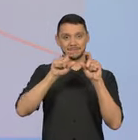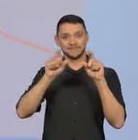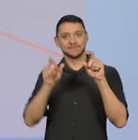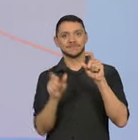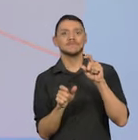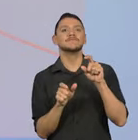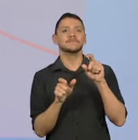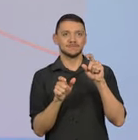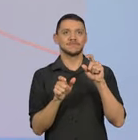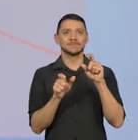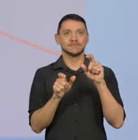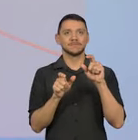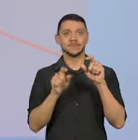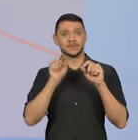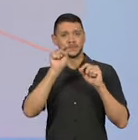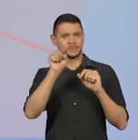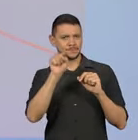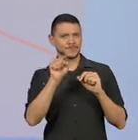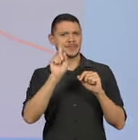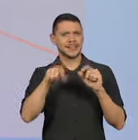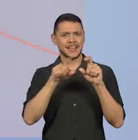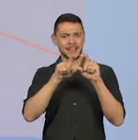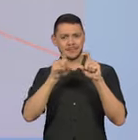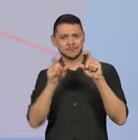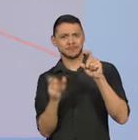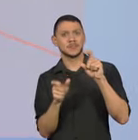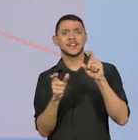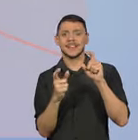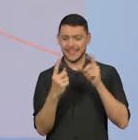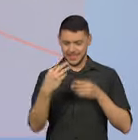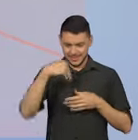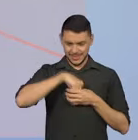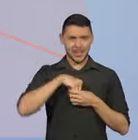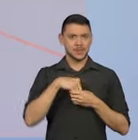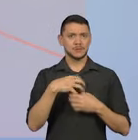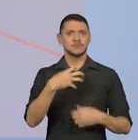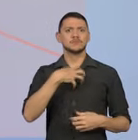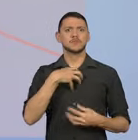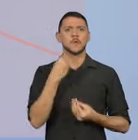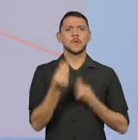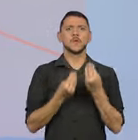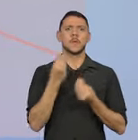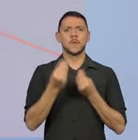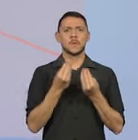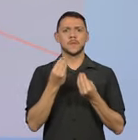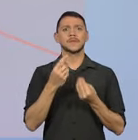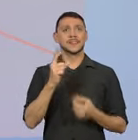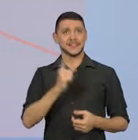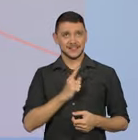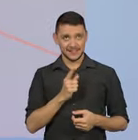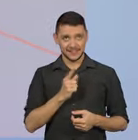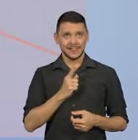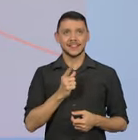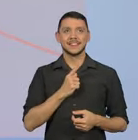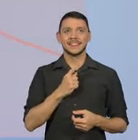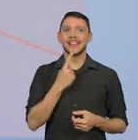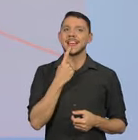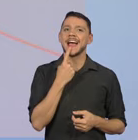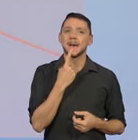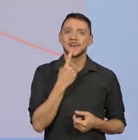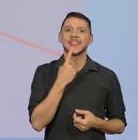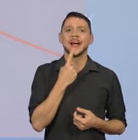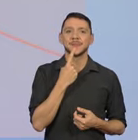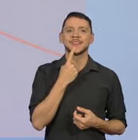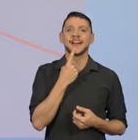bom? Então, isso aqui seria como você é por dentro. Então, aqui você tem a boca do indivíduo, tá bem? Aqui você vê